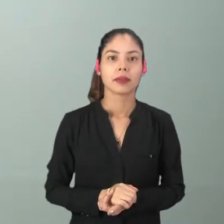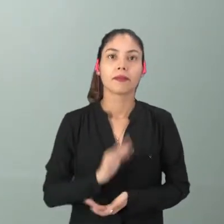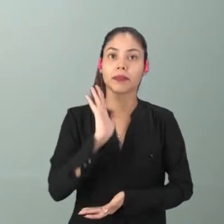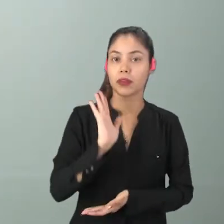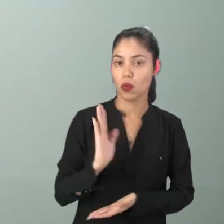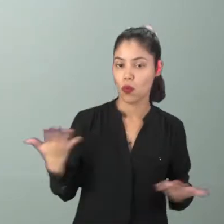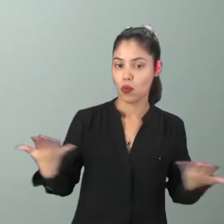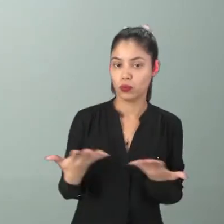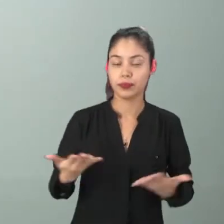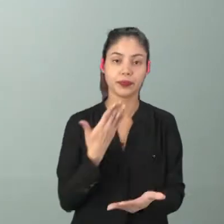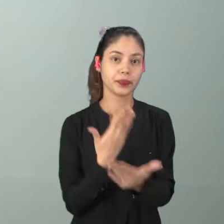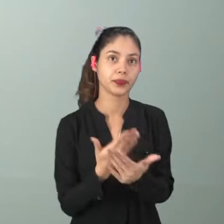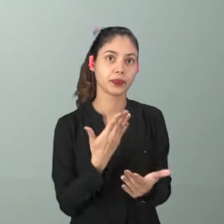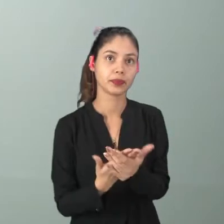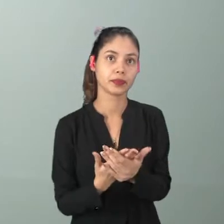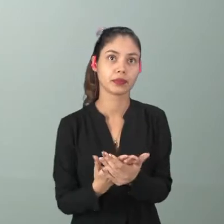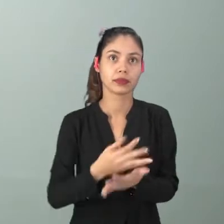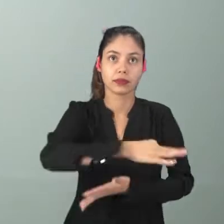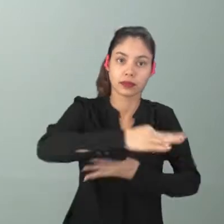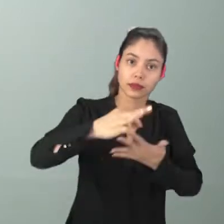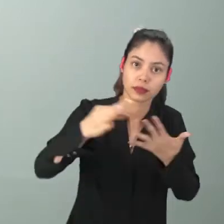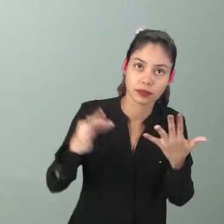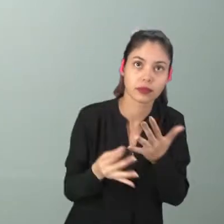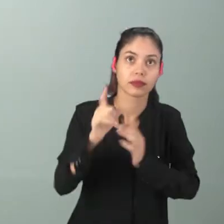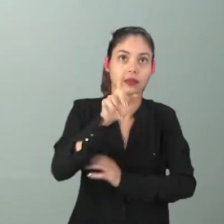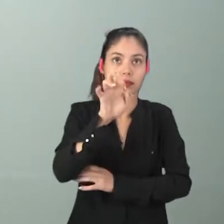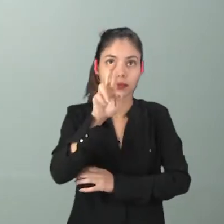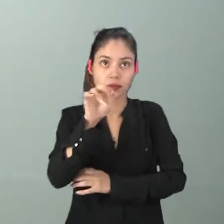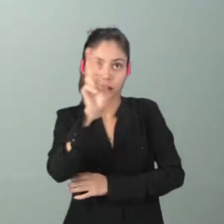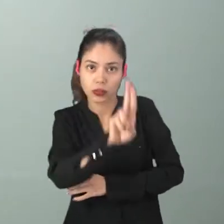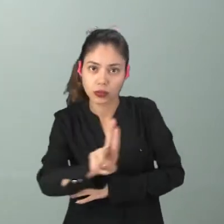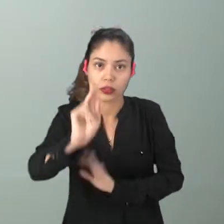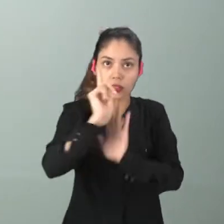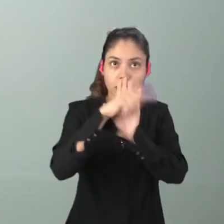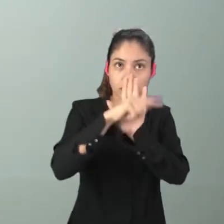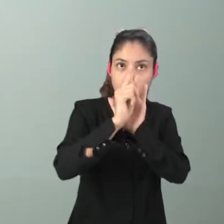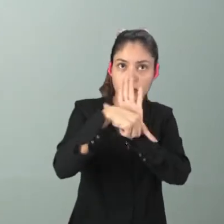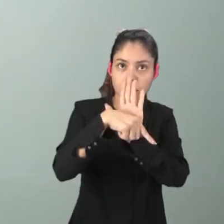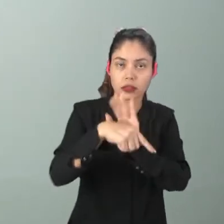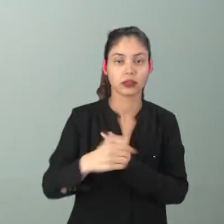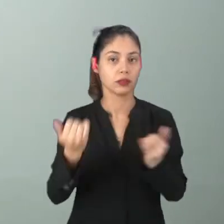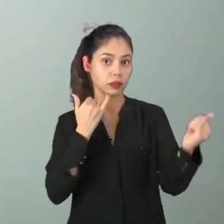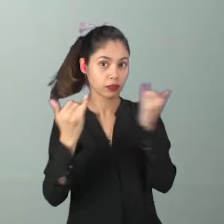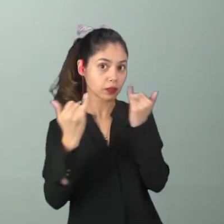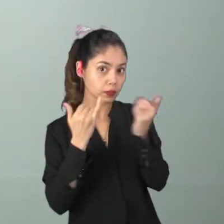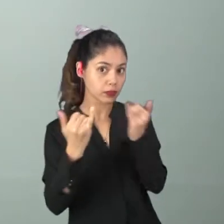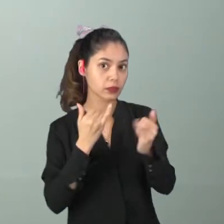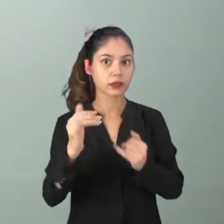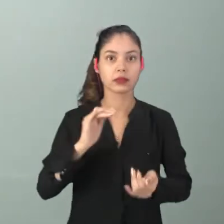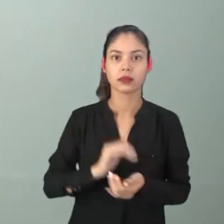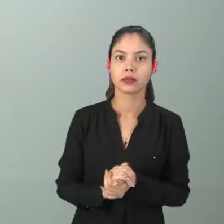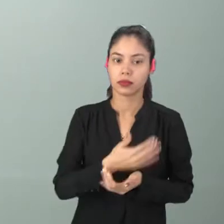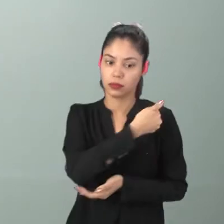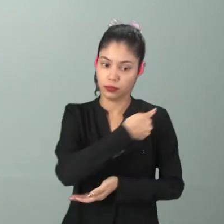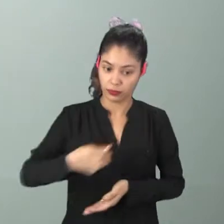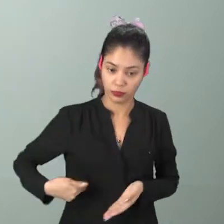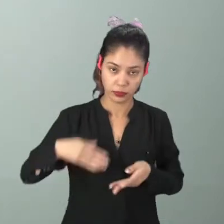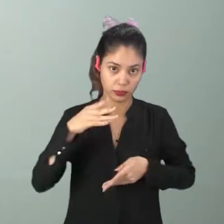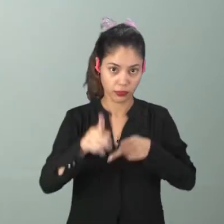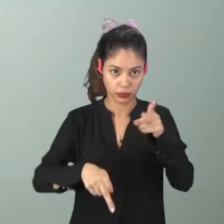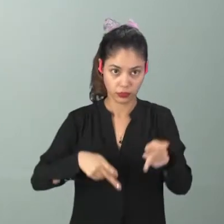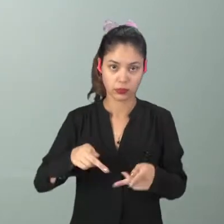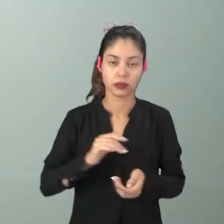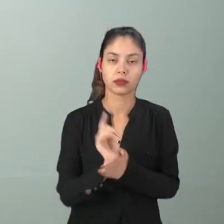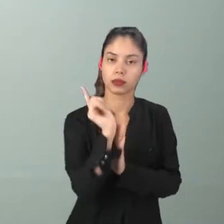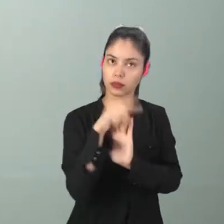Hoje a aula é sobre recursos estilísticos, usados no gênero anúncio publicitário, que